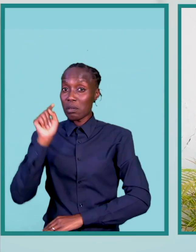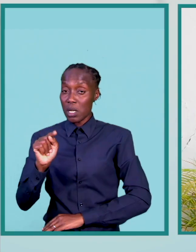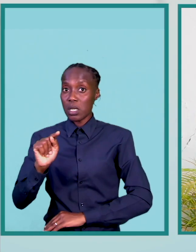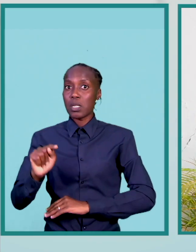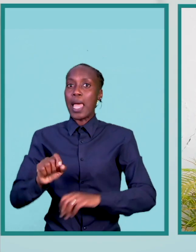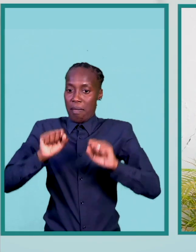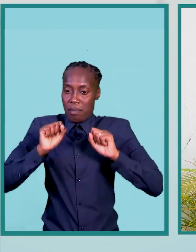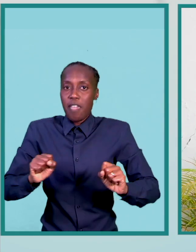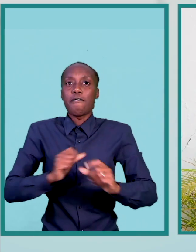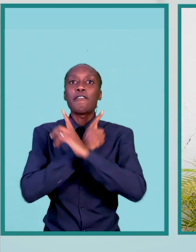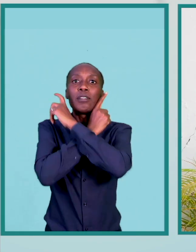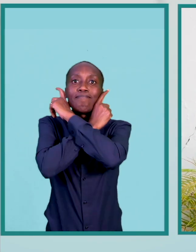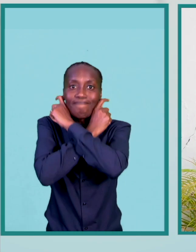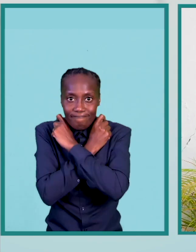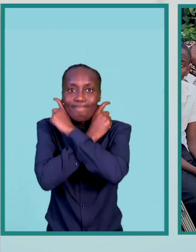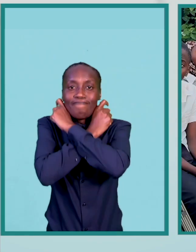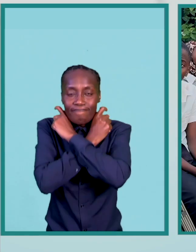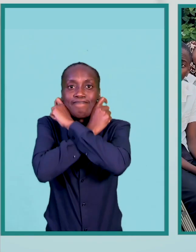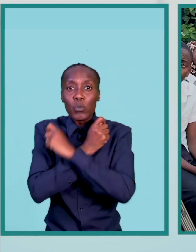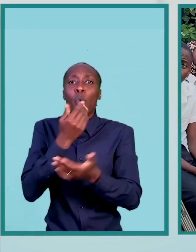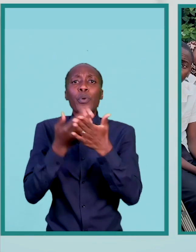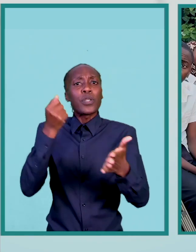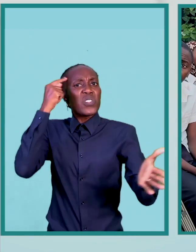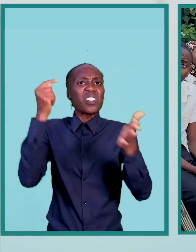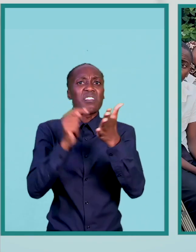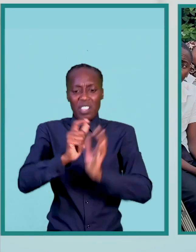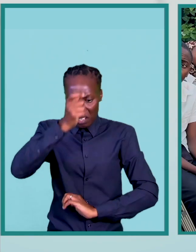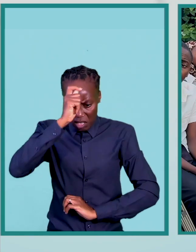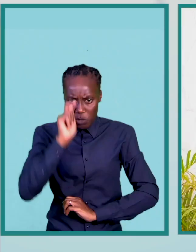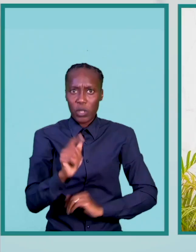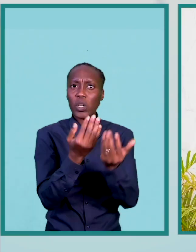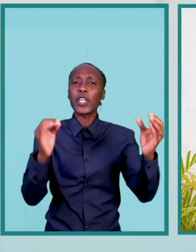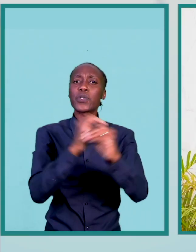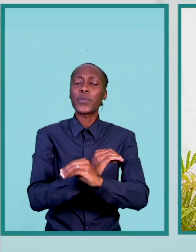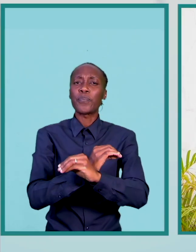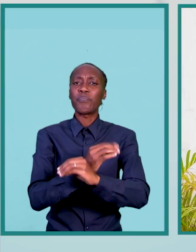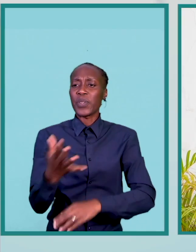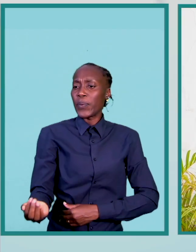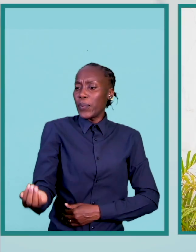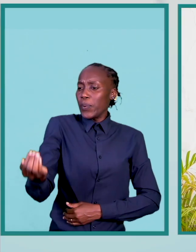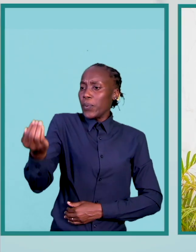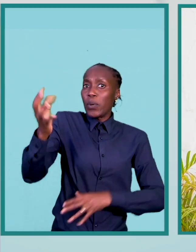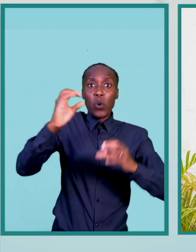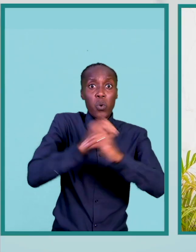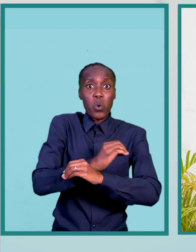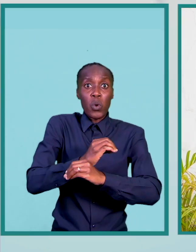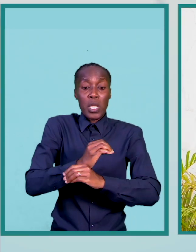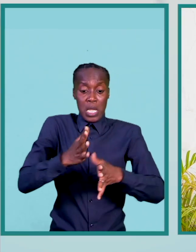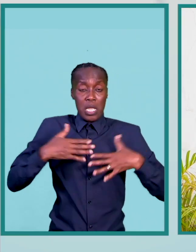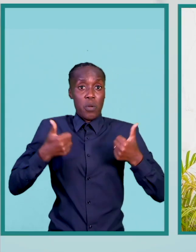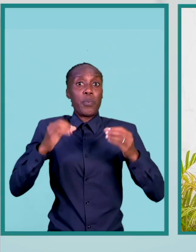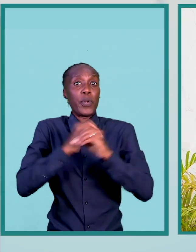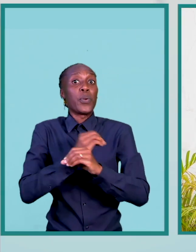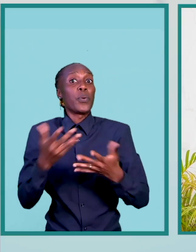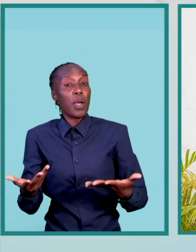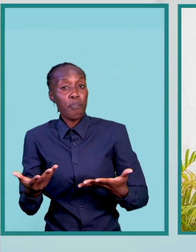aconteça esse tipo de ato tem que ser penalizado, porque está a destruir sonhos das crianças, a impedir as crianças de crescerem como pessoas e identificarem a